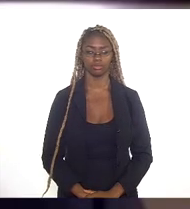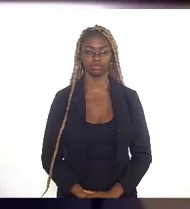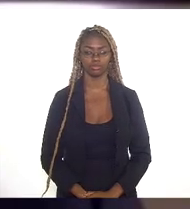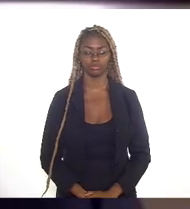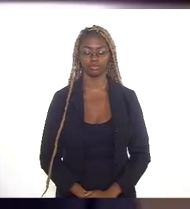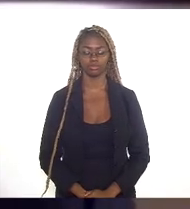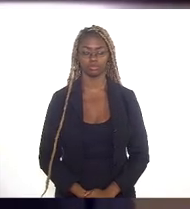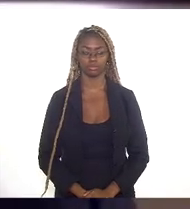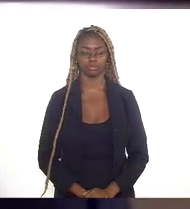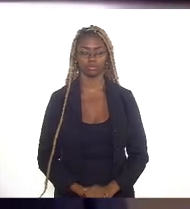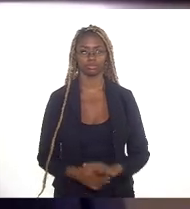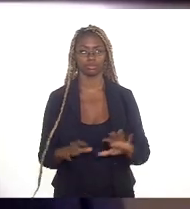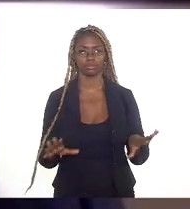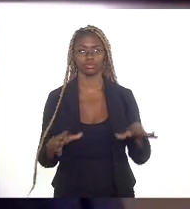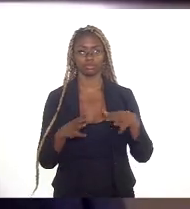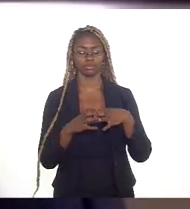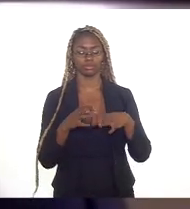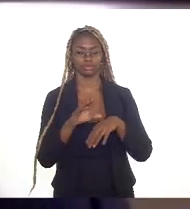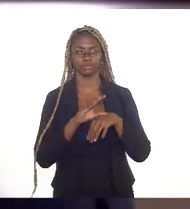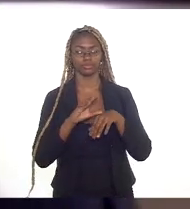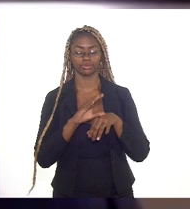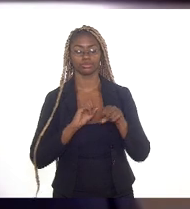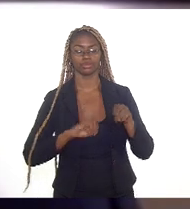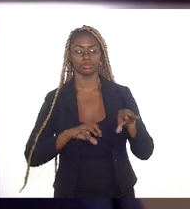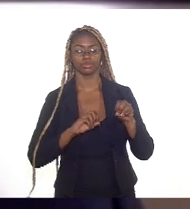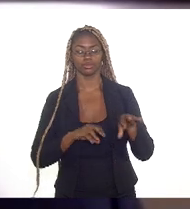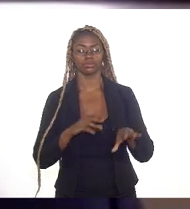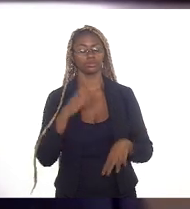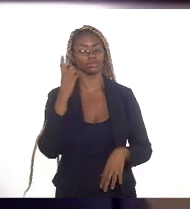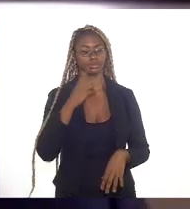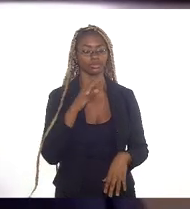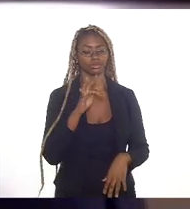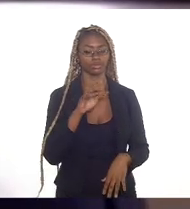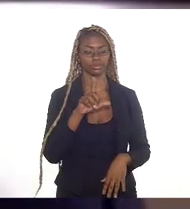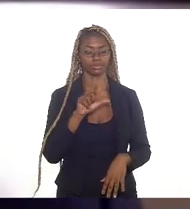Pela Comissão de Educação, deputado Flávio Serafim.